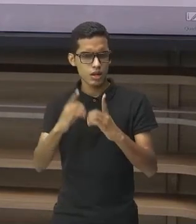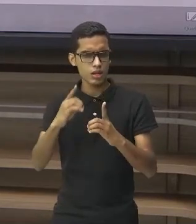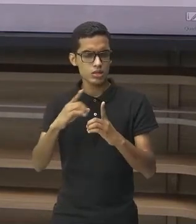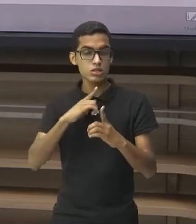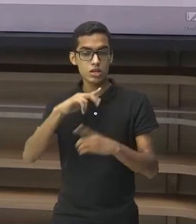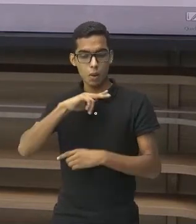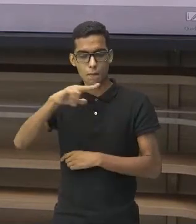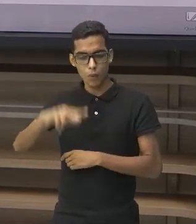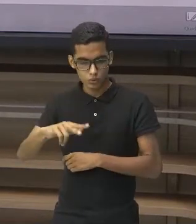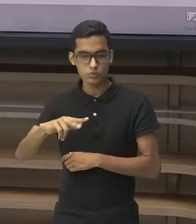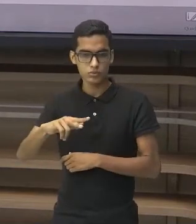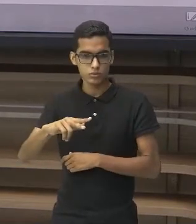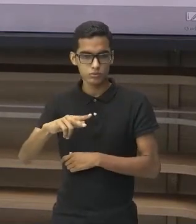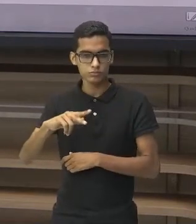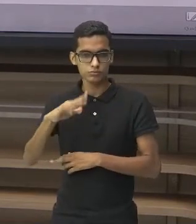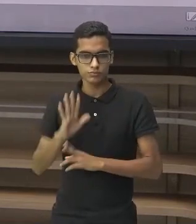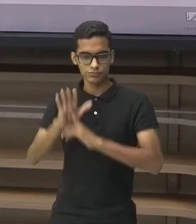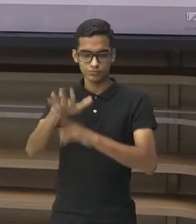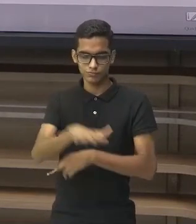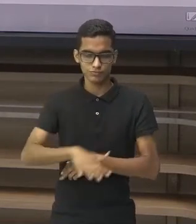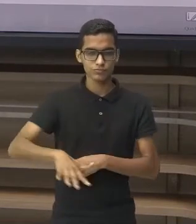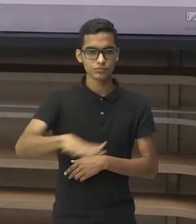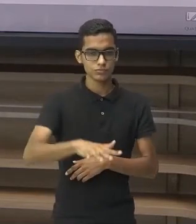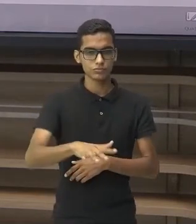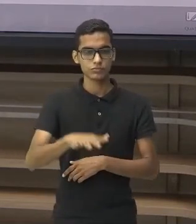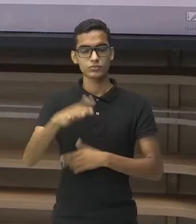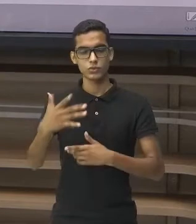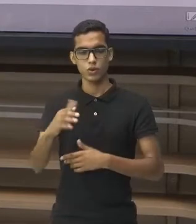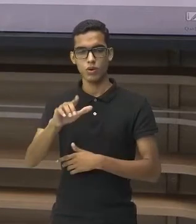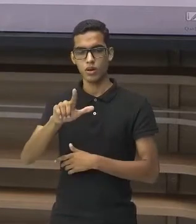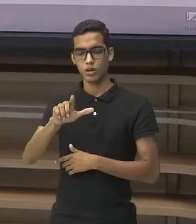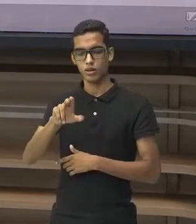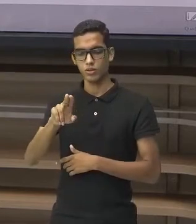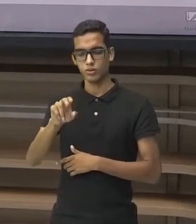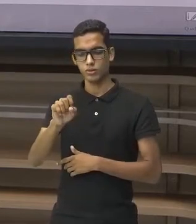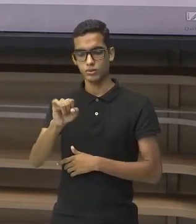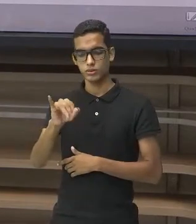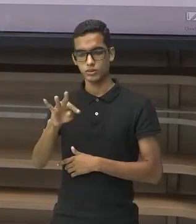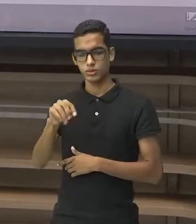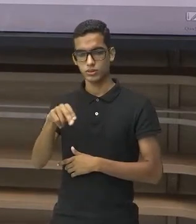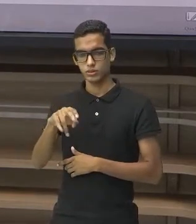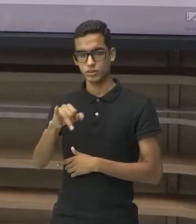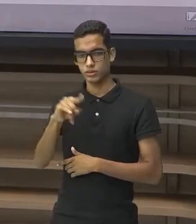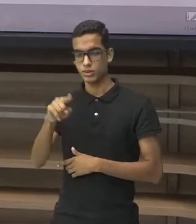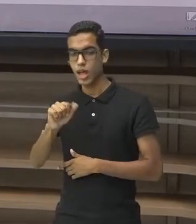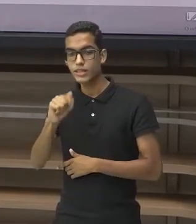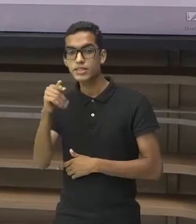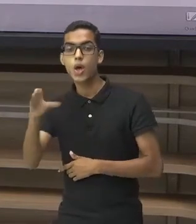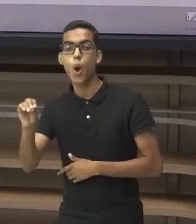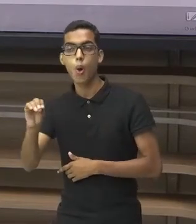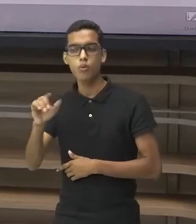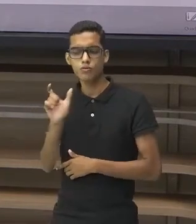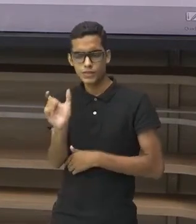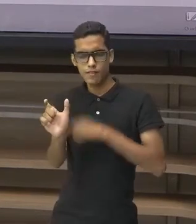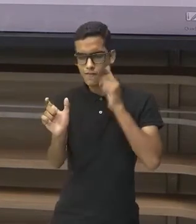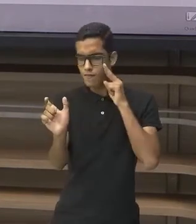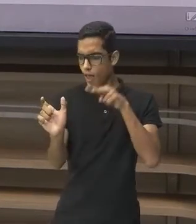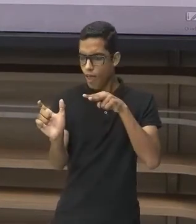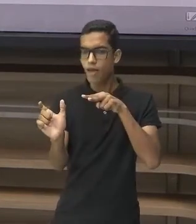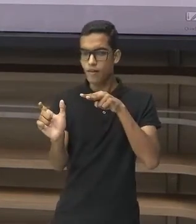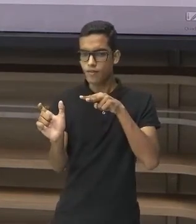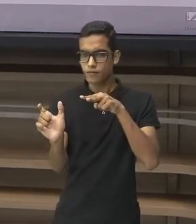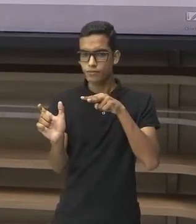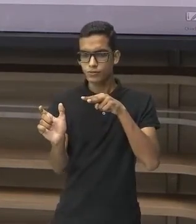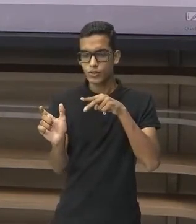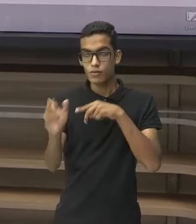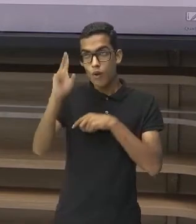ou seja, a lusitanização da Amazônia. Quando vocês ouvirem essa palavra no vestibular, lusitanização da Amazônia, vocês